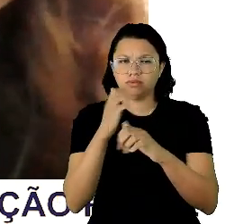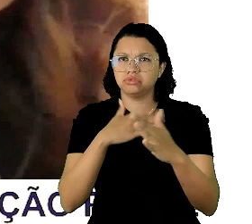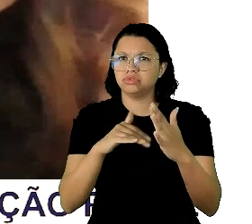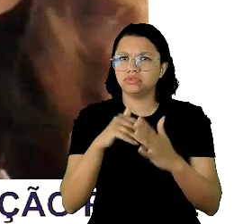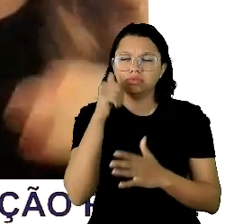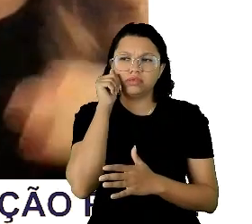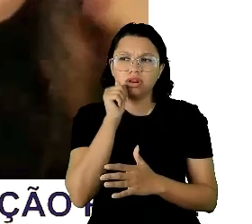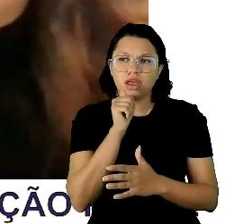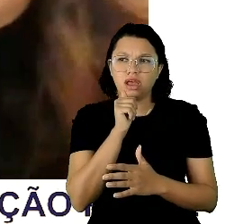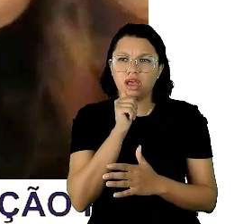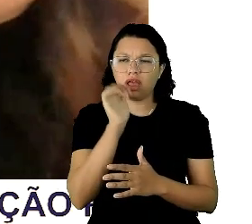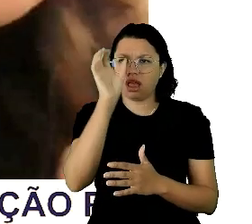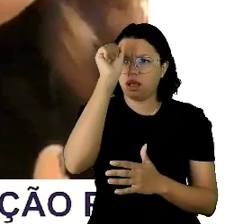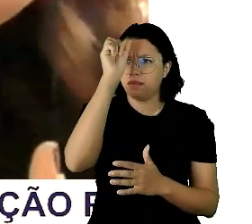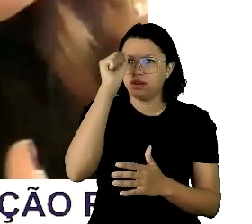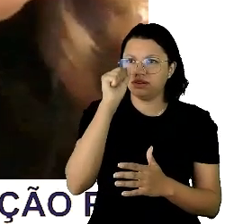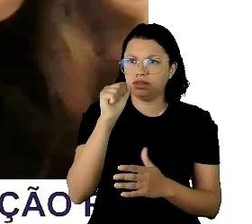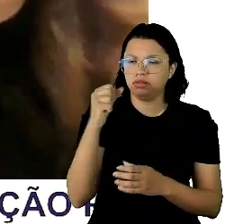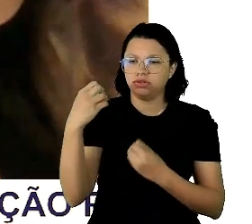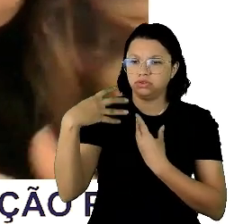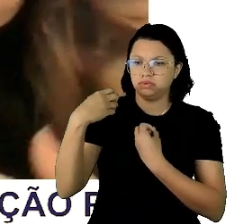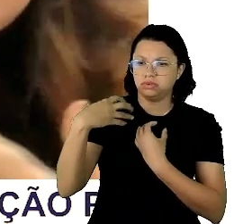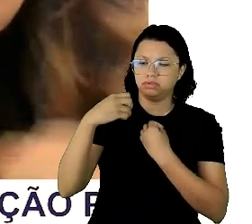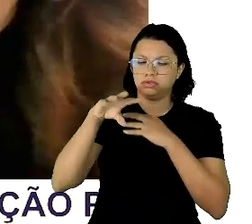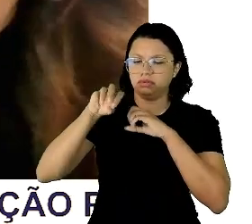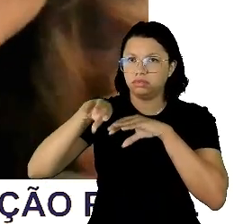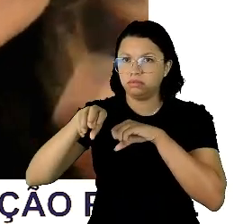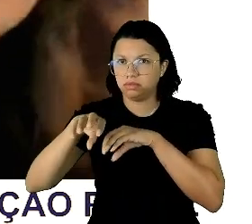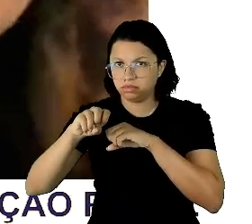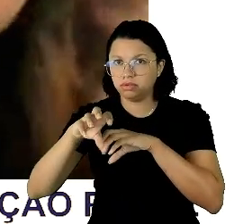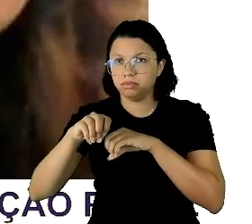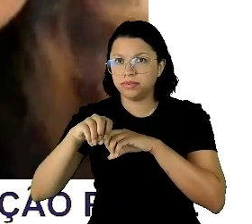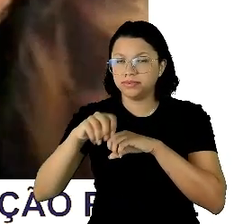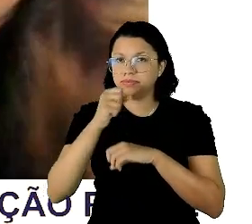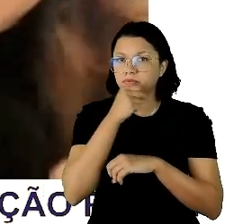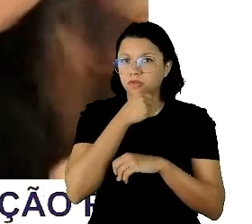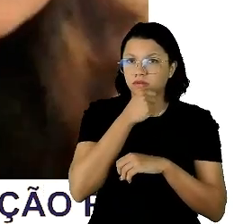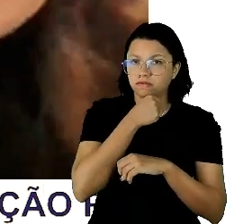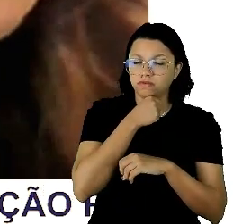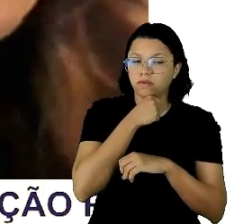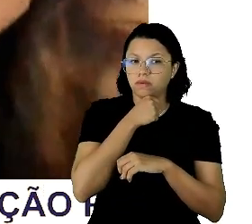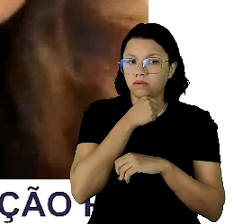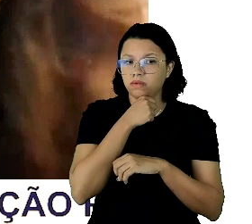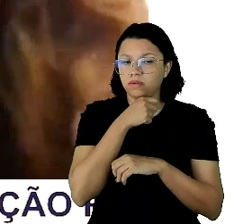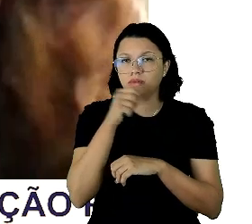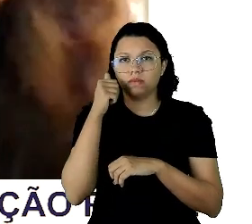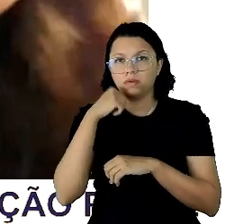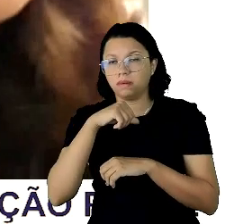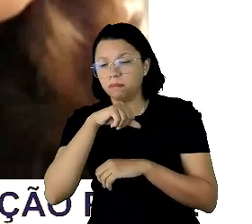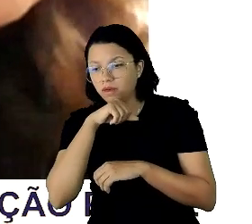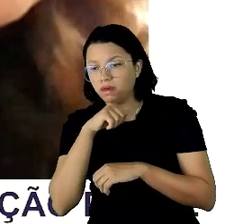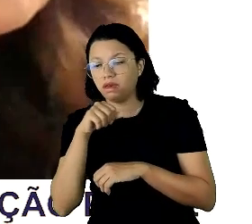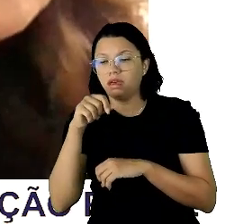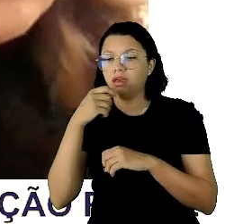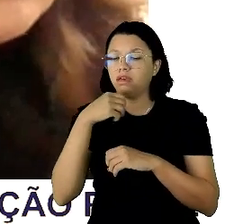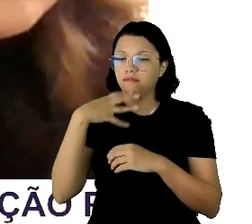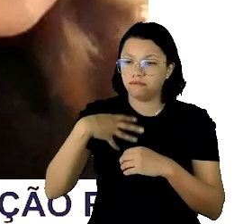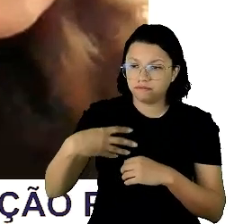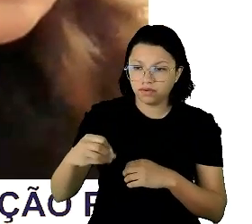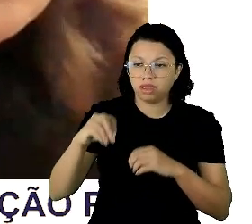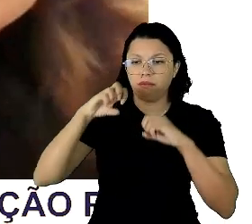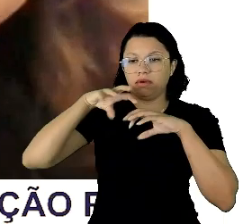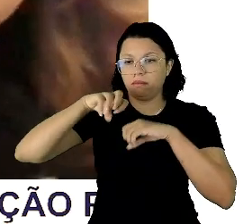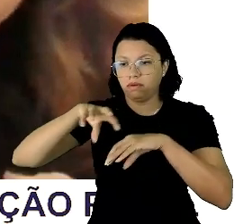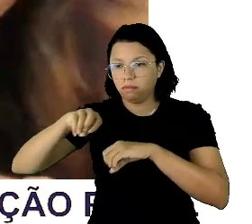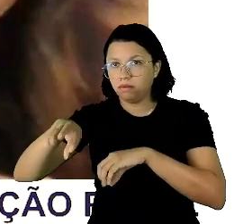gente ensina e foram ensinadas de mães, de avós para as mães, das mães para as filhas, e assim